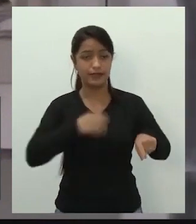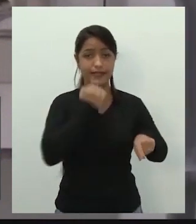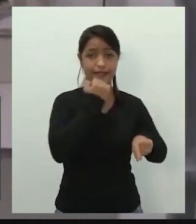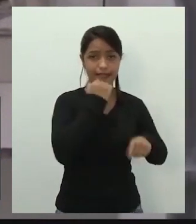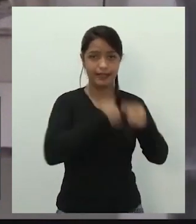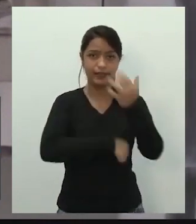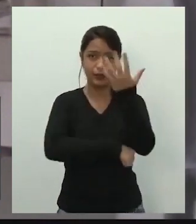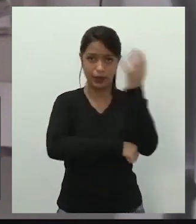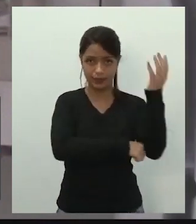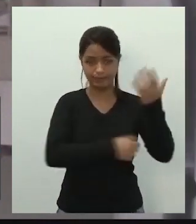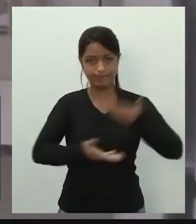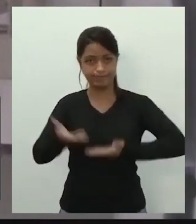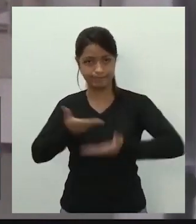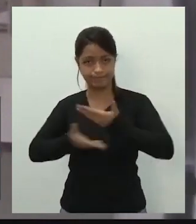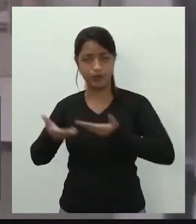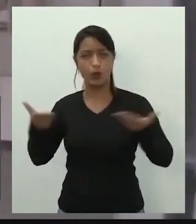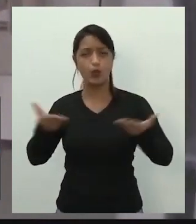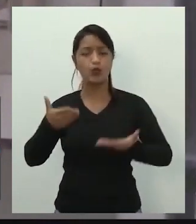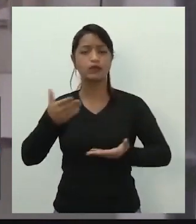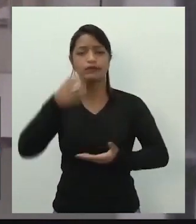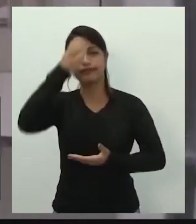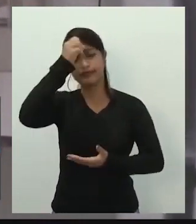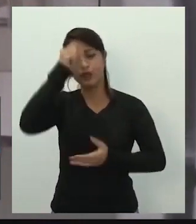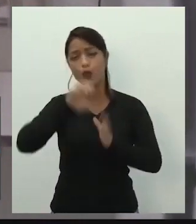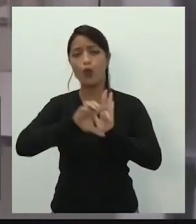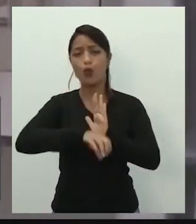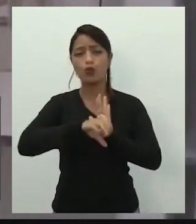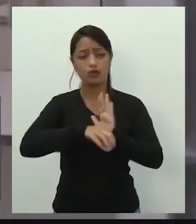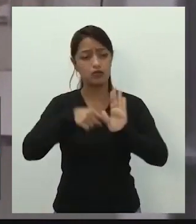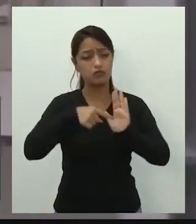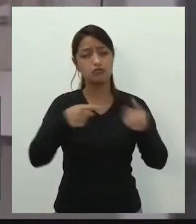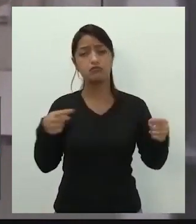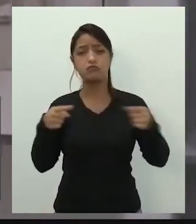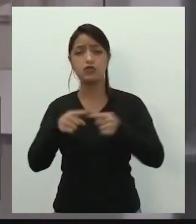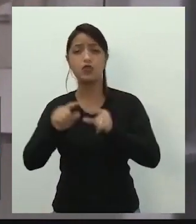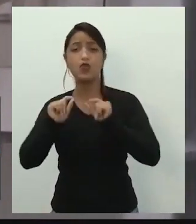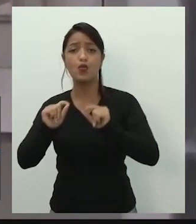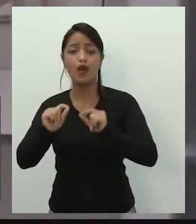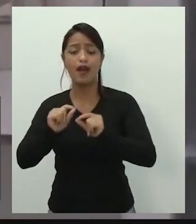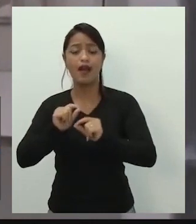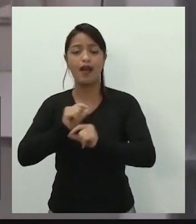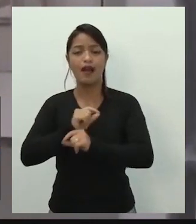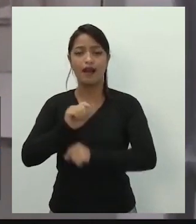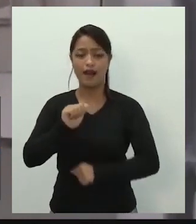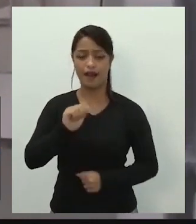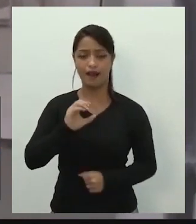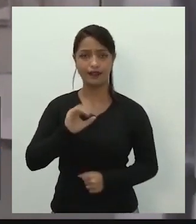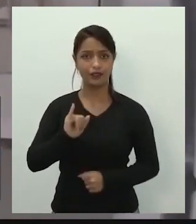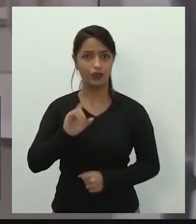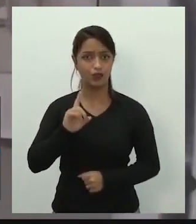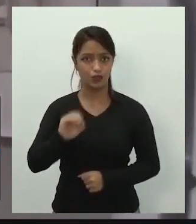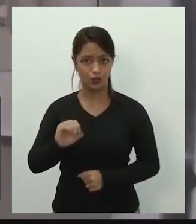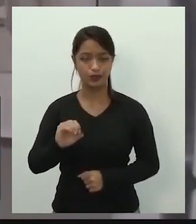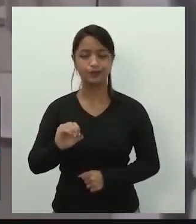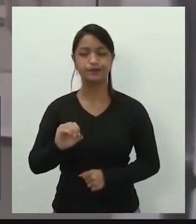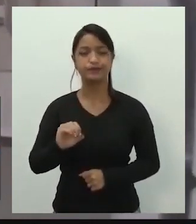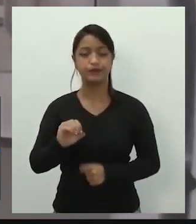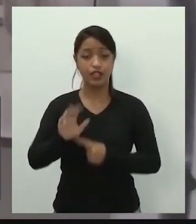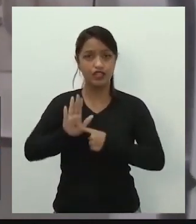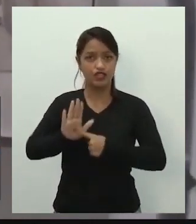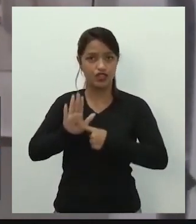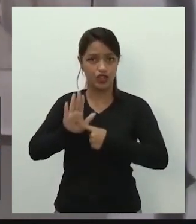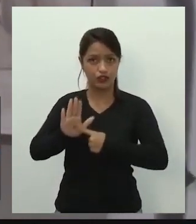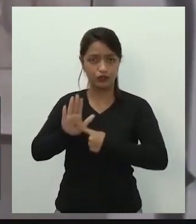O conceito que nós vamos trabalhar está relacionado a indicadores ácido-base. Como o próprio nome diz,